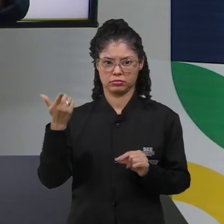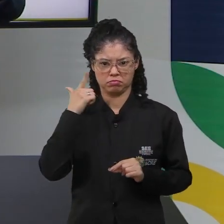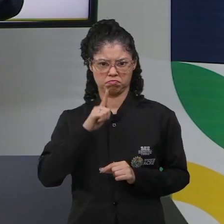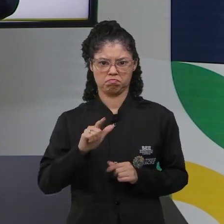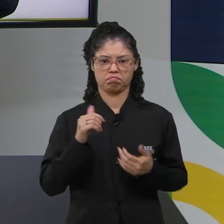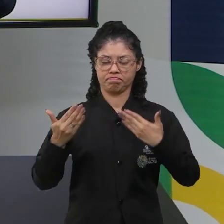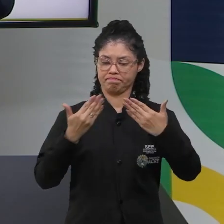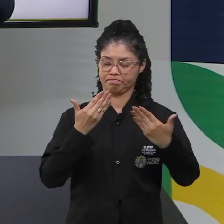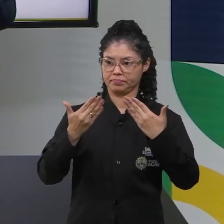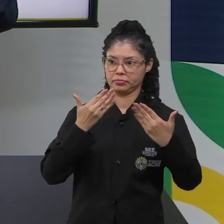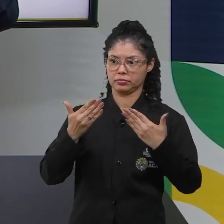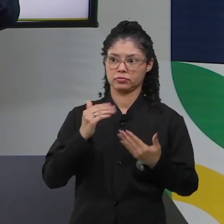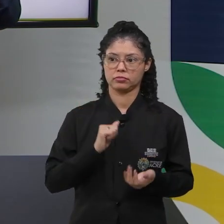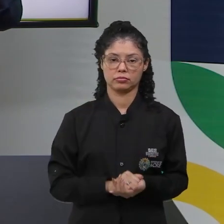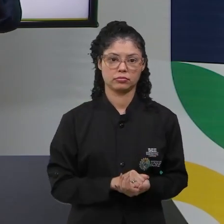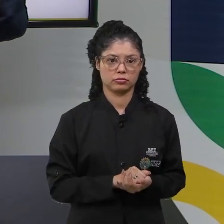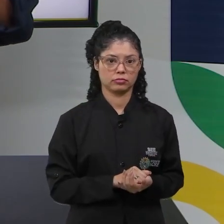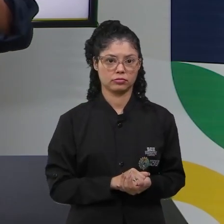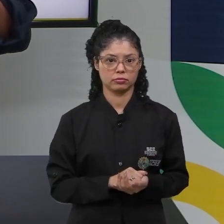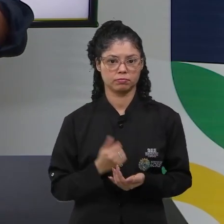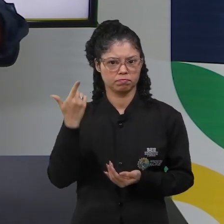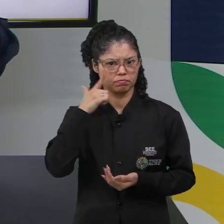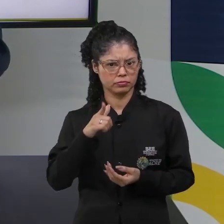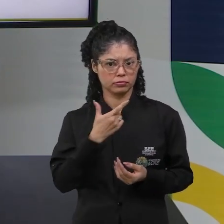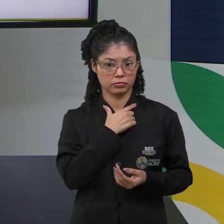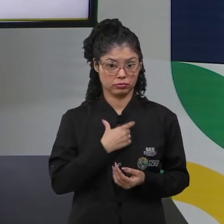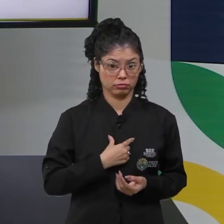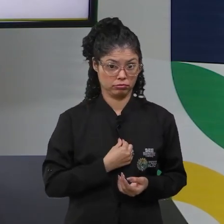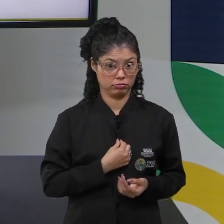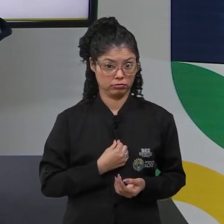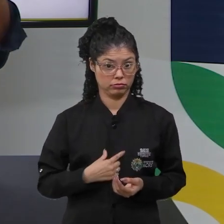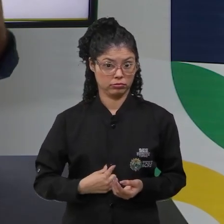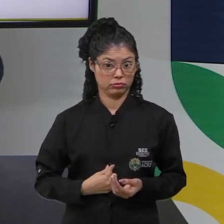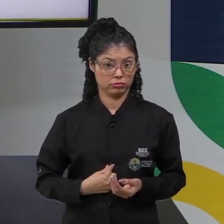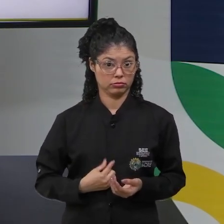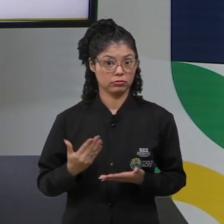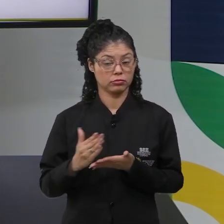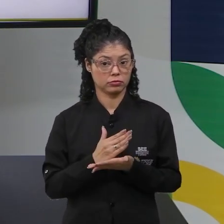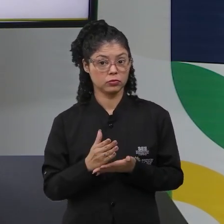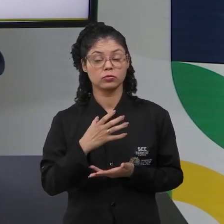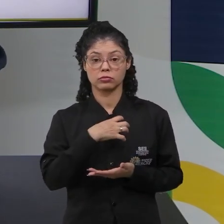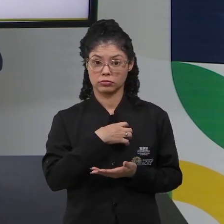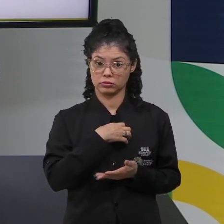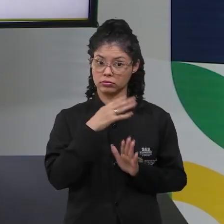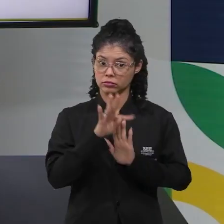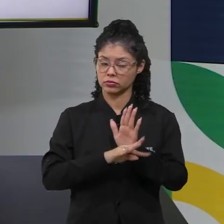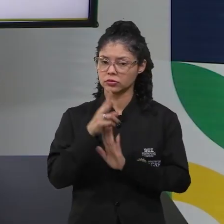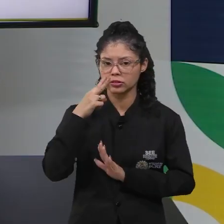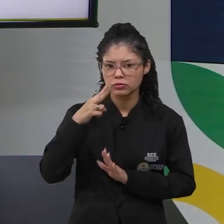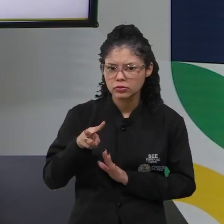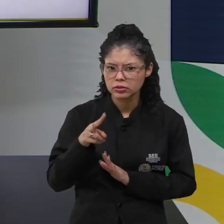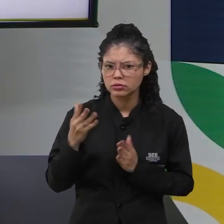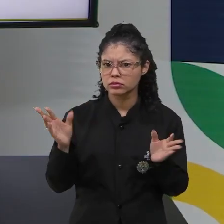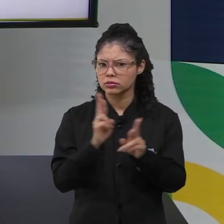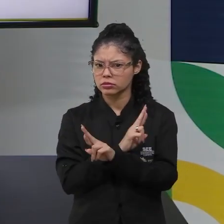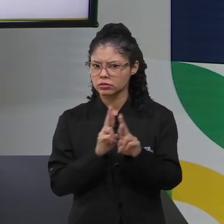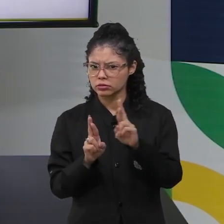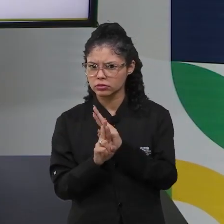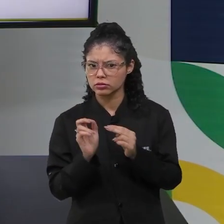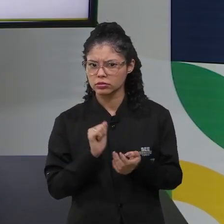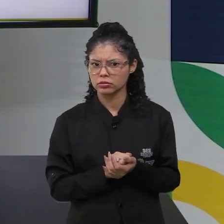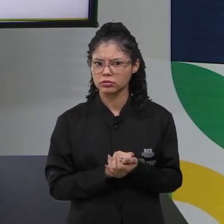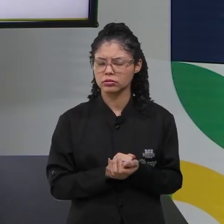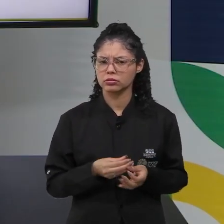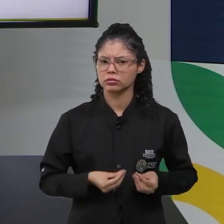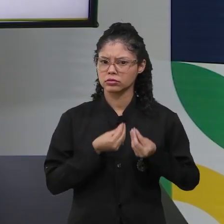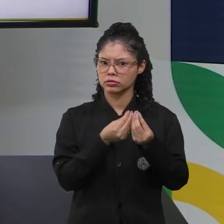a comparação com as Olimpíadas é ganhar medalha. Em algum momento nesse texto a gente viu aceno em relação a acúmulo